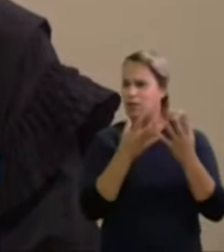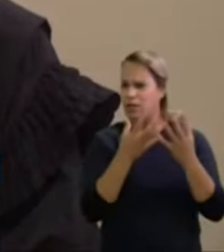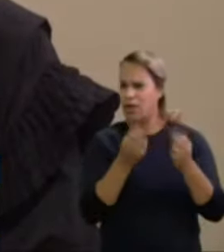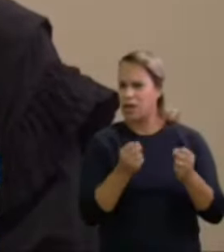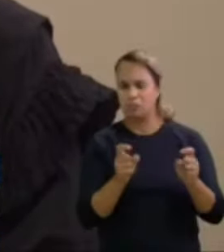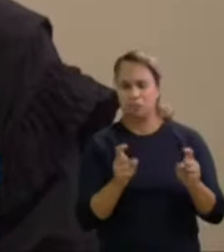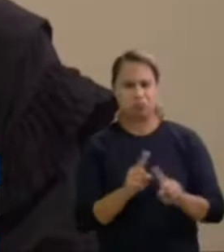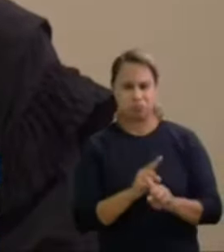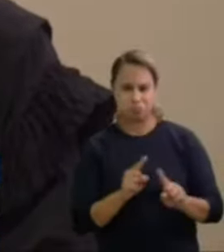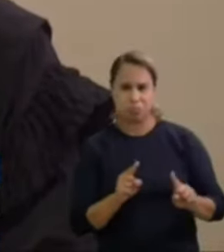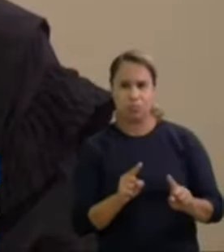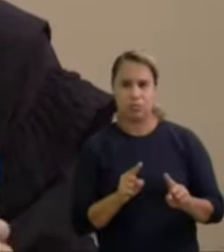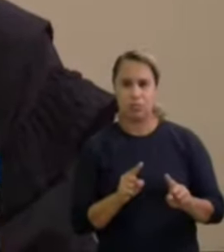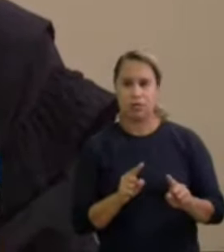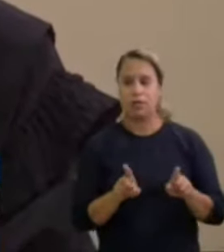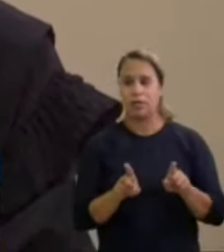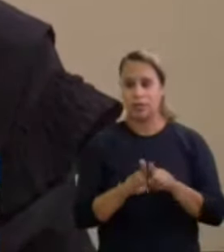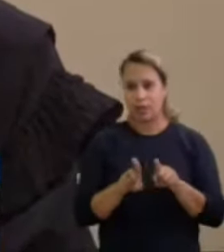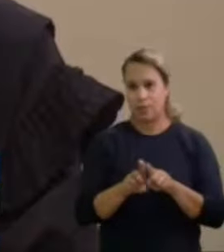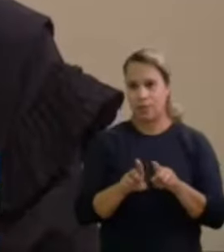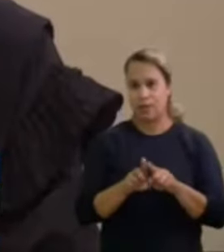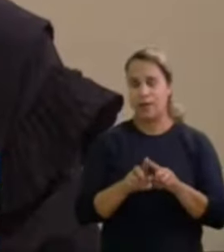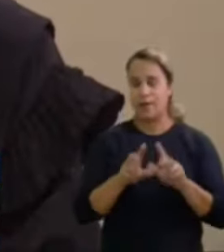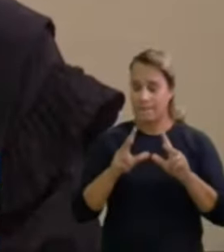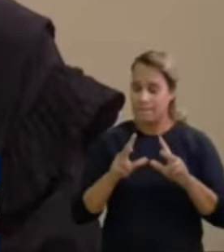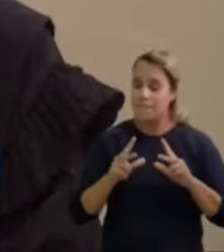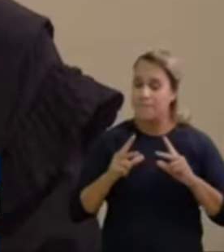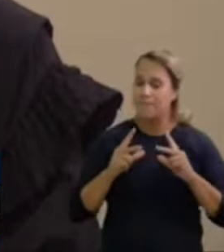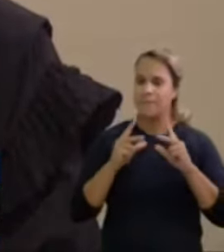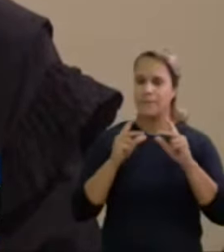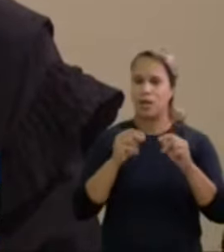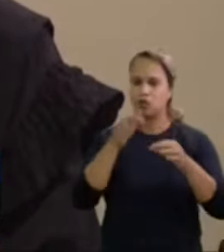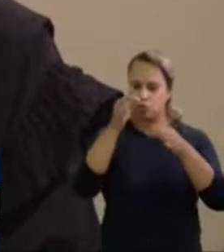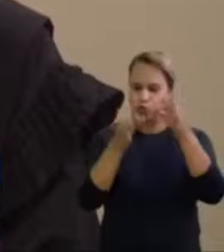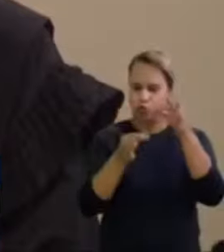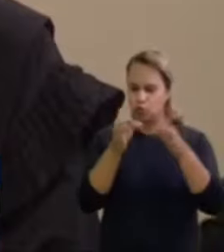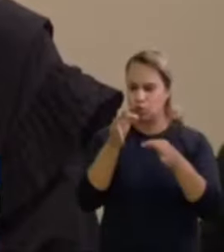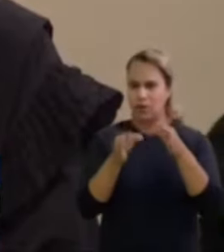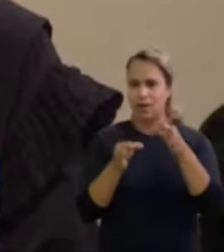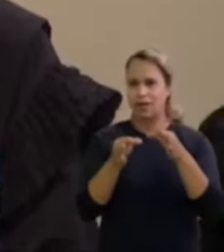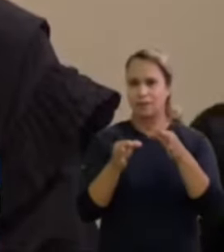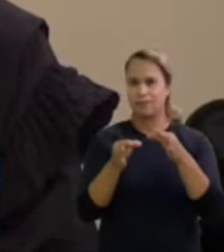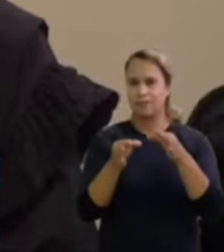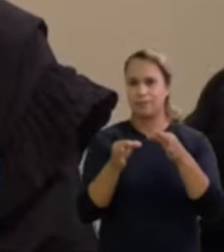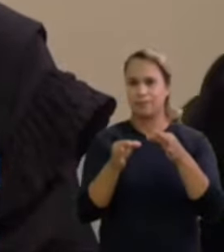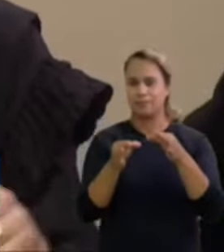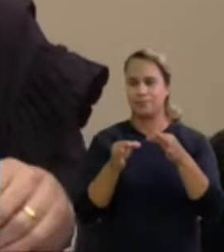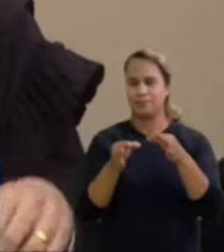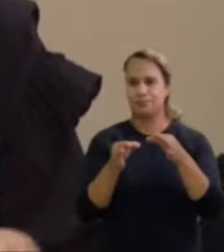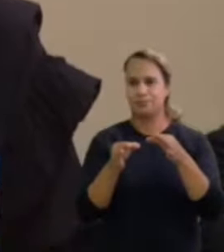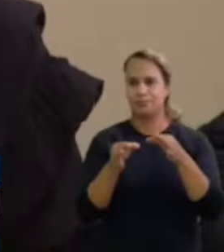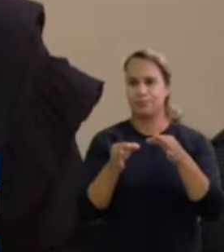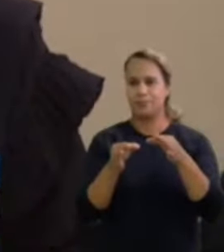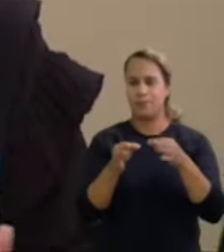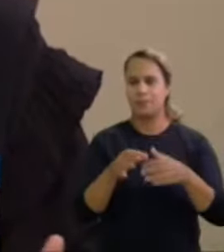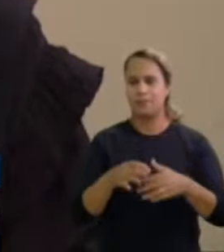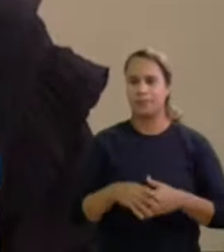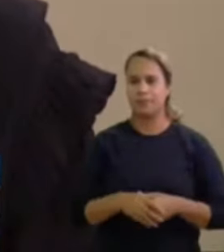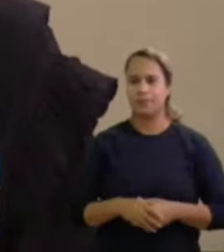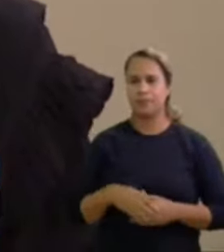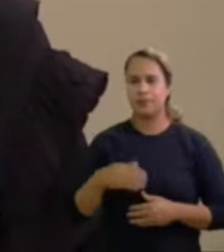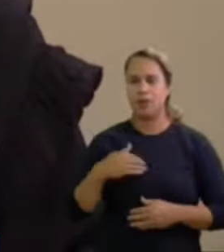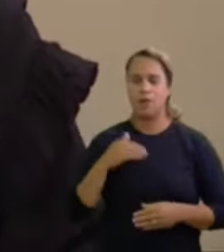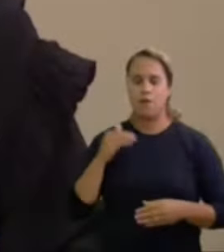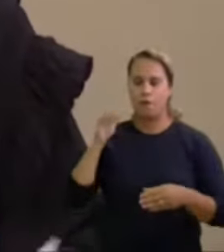mérito agora falando corretamente né julgar improcedente ambas as demandas senhor presidente é como o